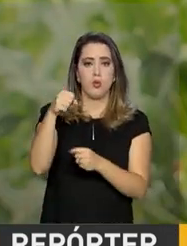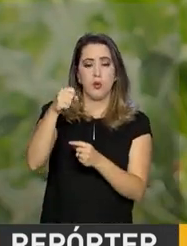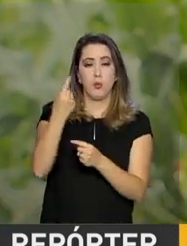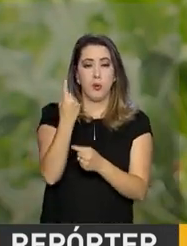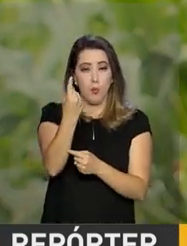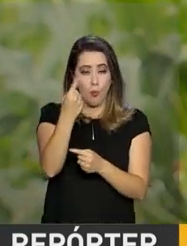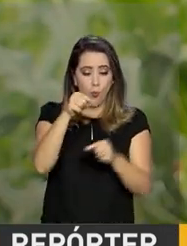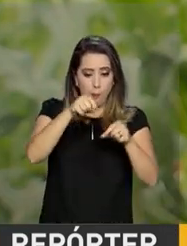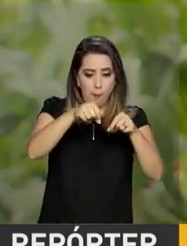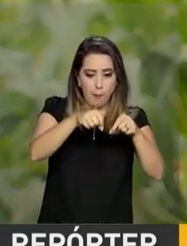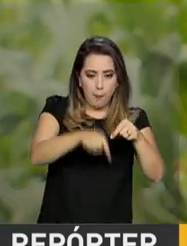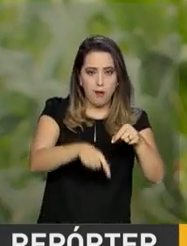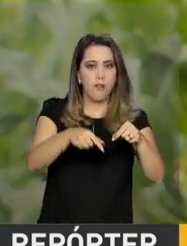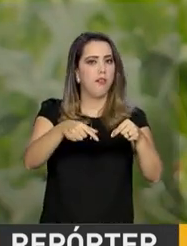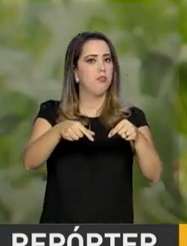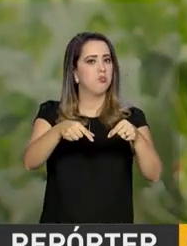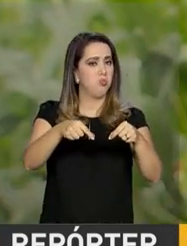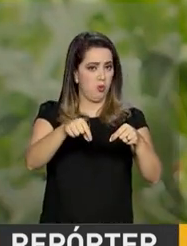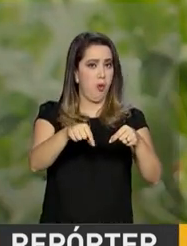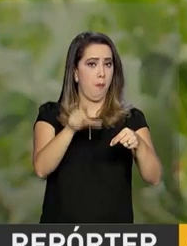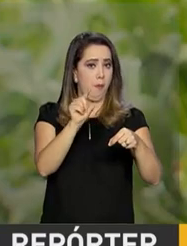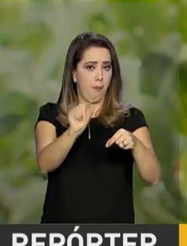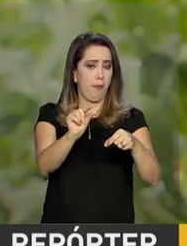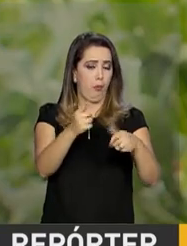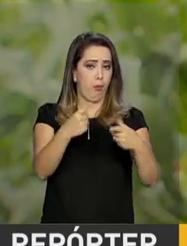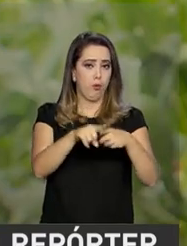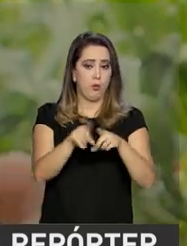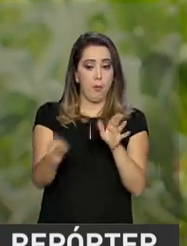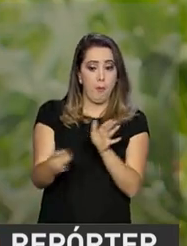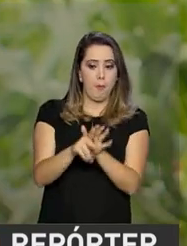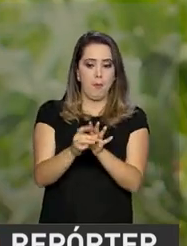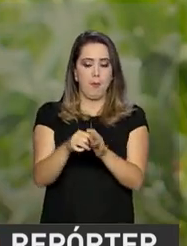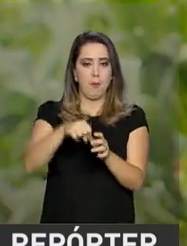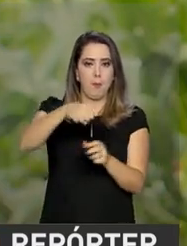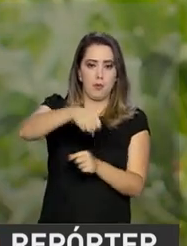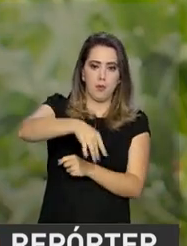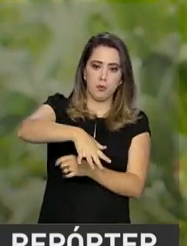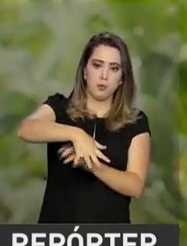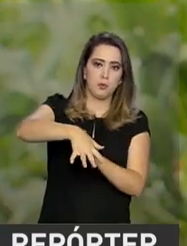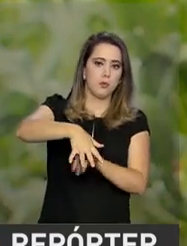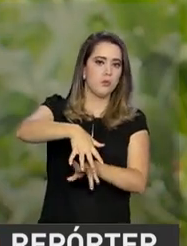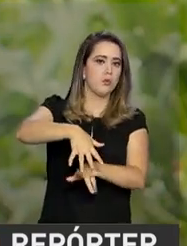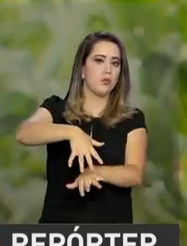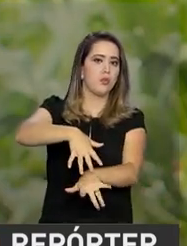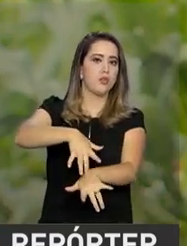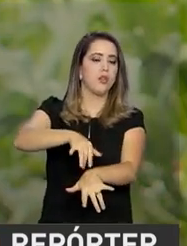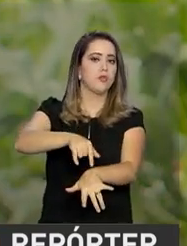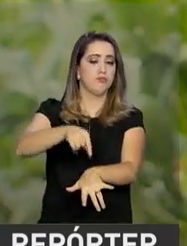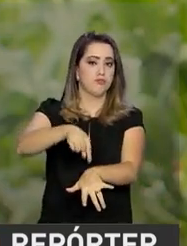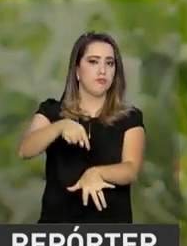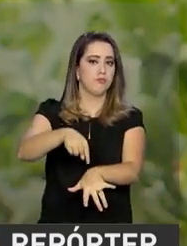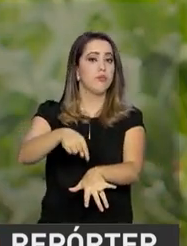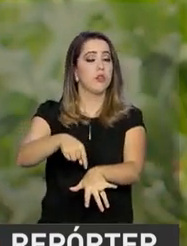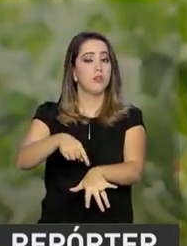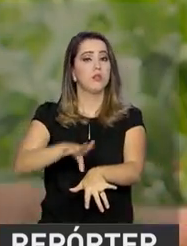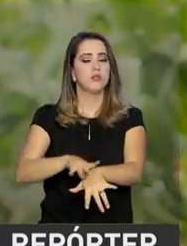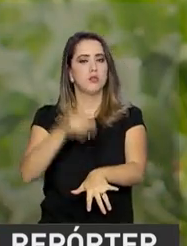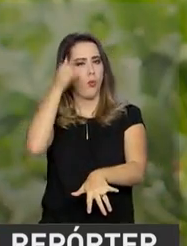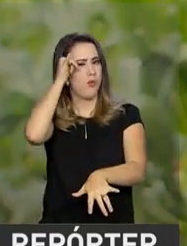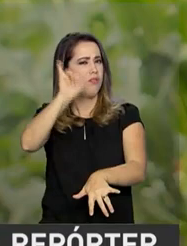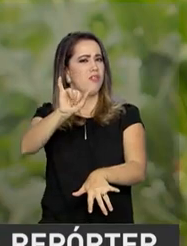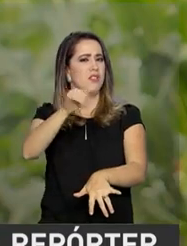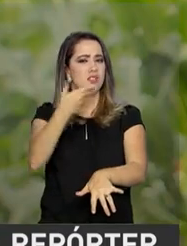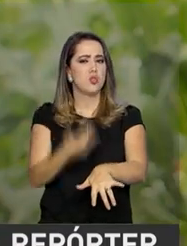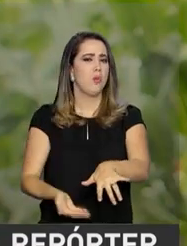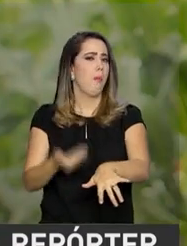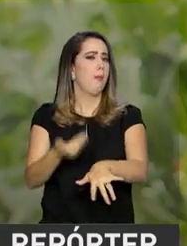da planta isso cai direto na raiz da planta então já evita de